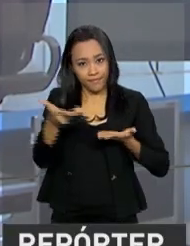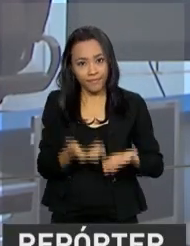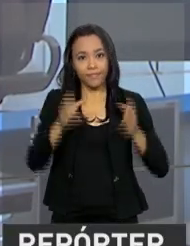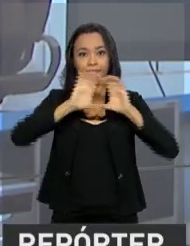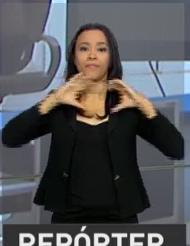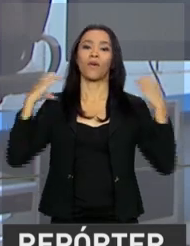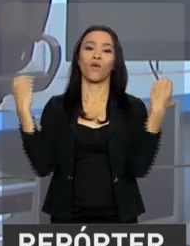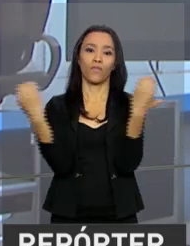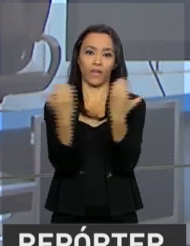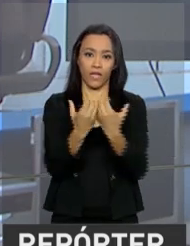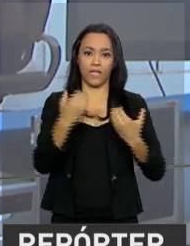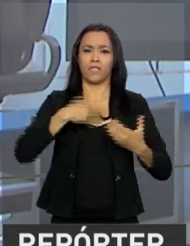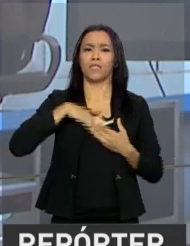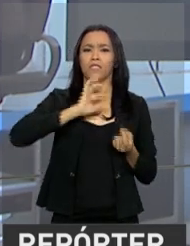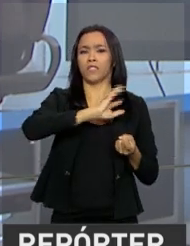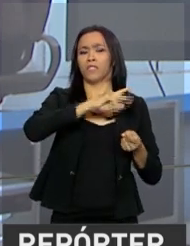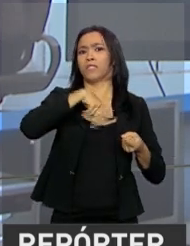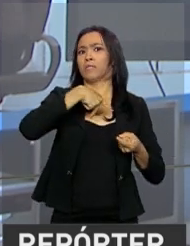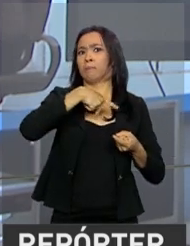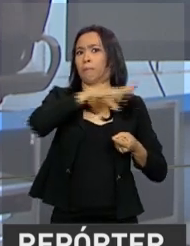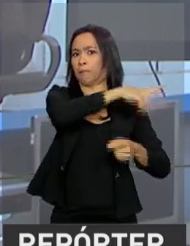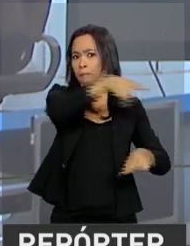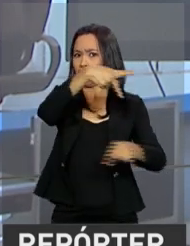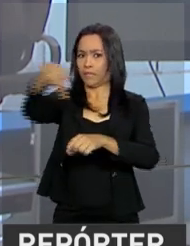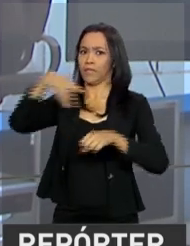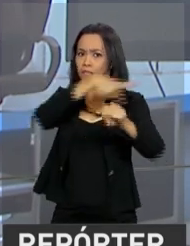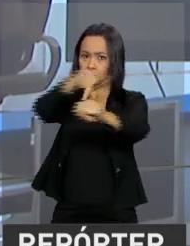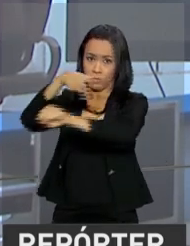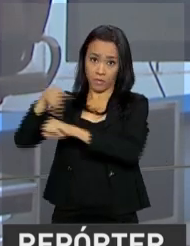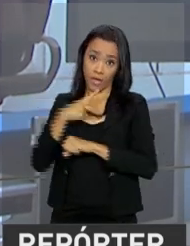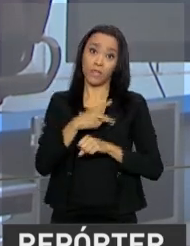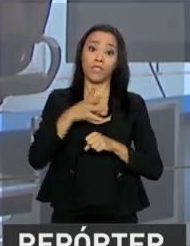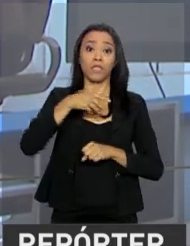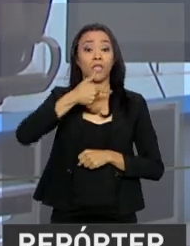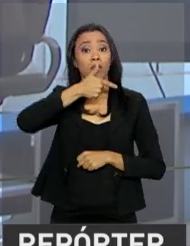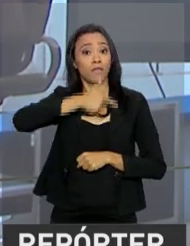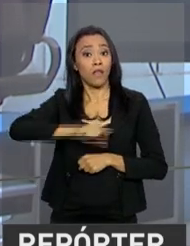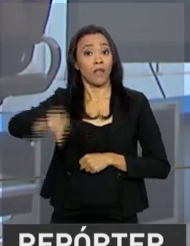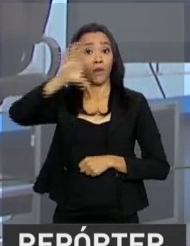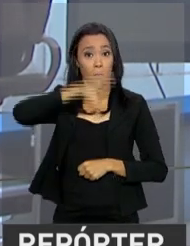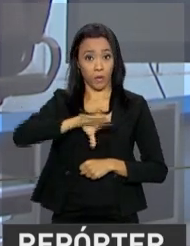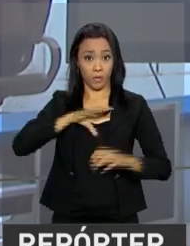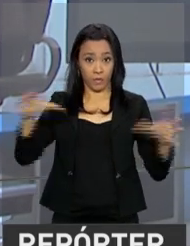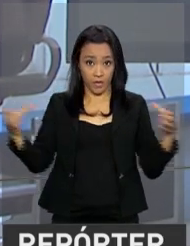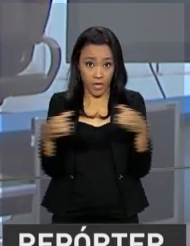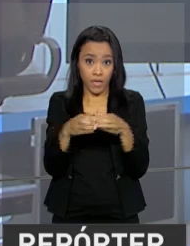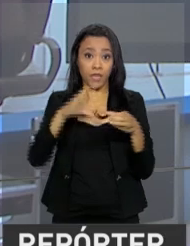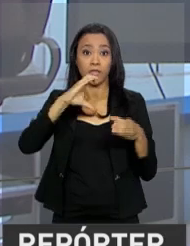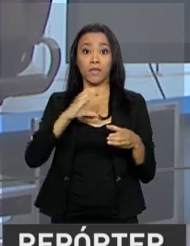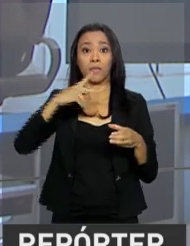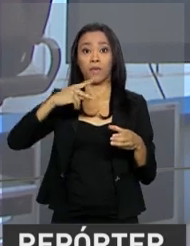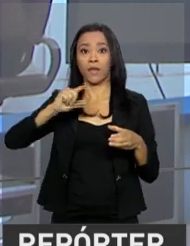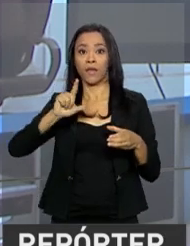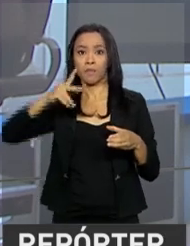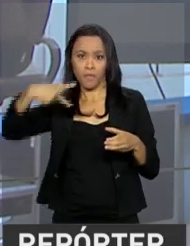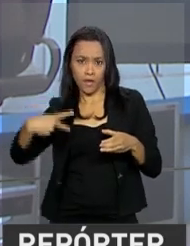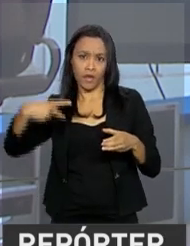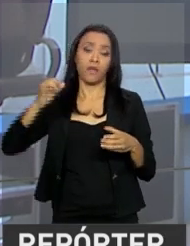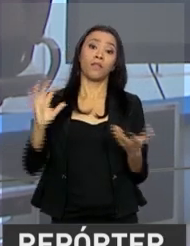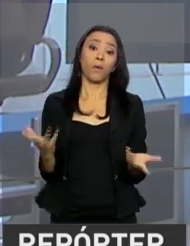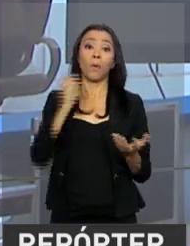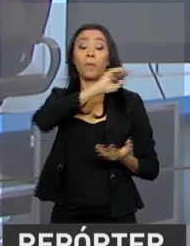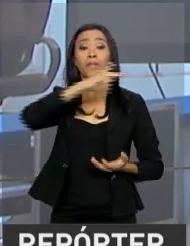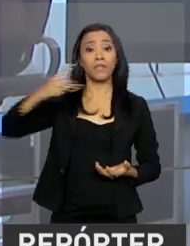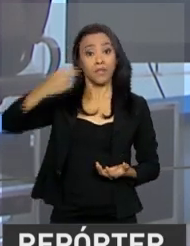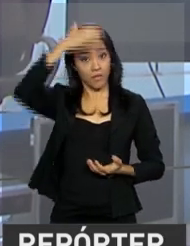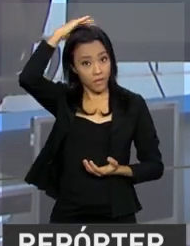chefes de Estado e de governo da comunidade de países de língua portuguesa, a CPLP. O presidente Michel Temer tem reunião